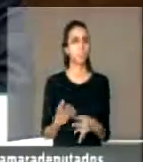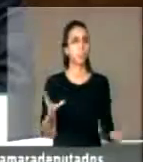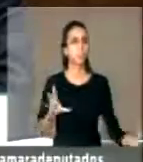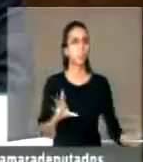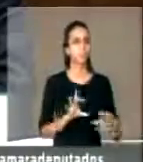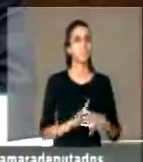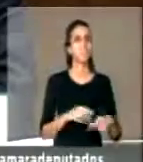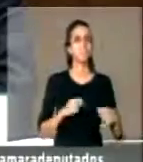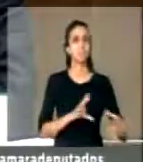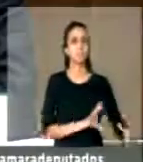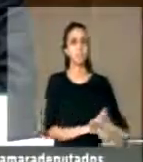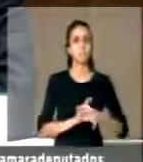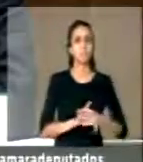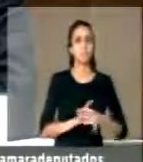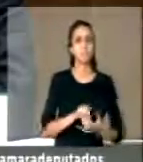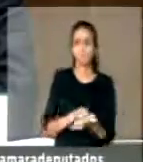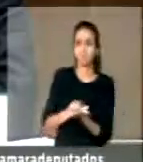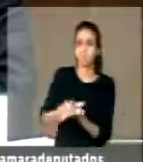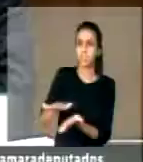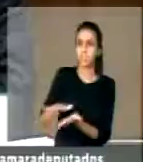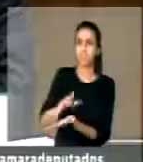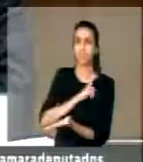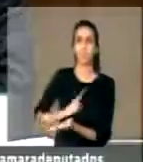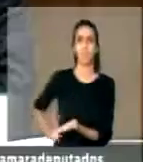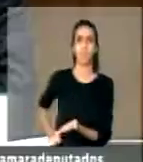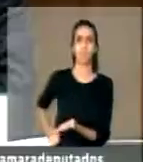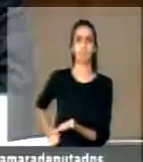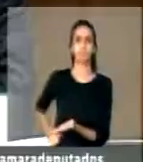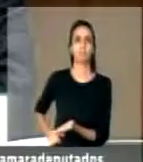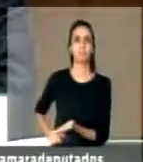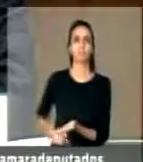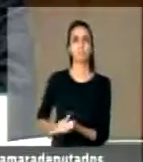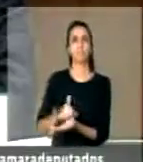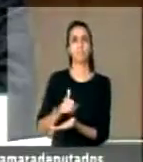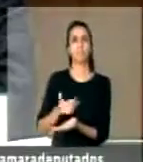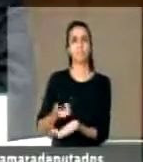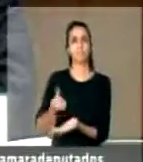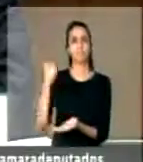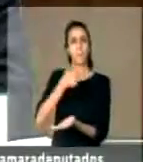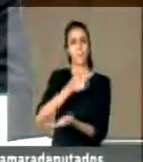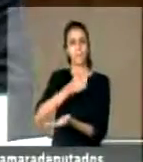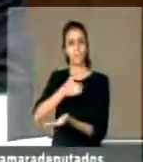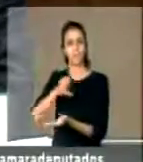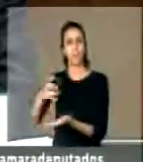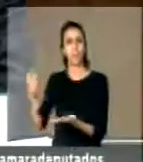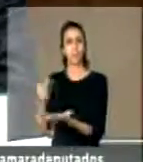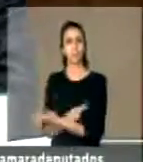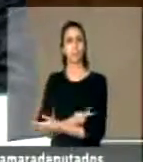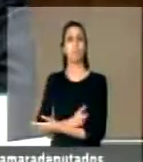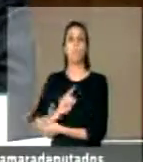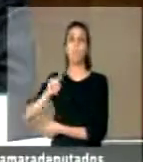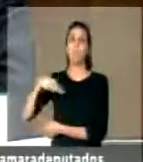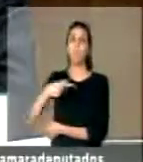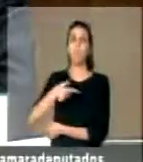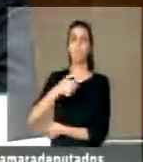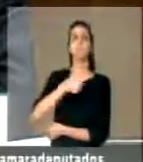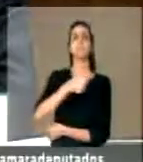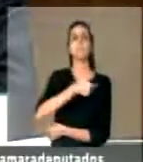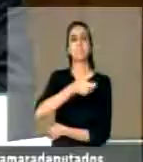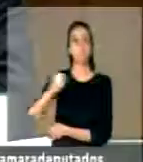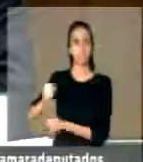estrangeiro na restauração pernambucana em 1654 e mais de 100 anos após o